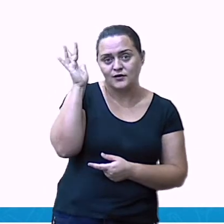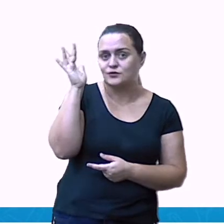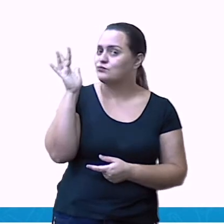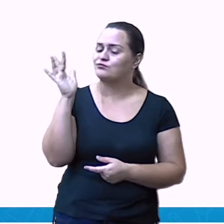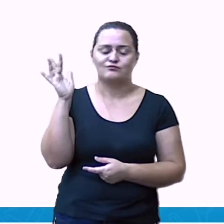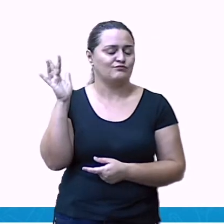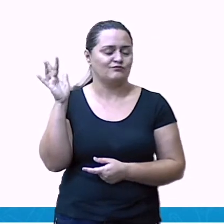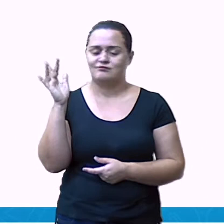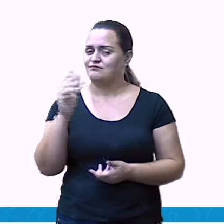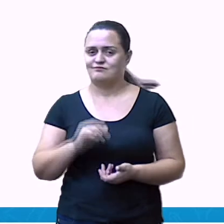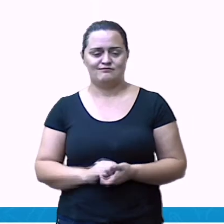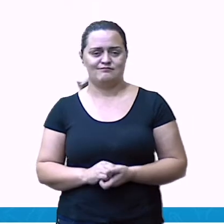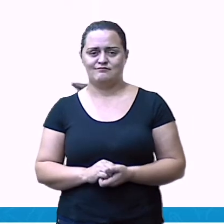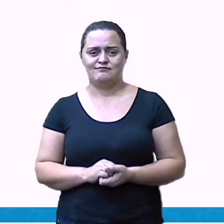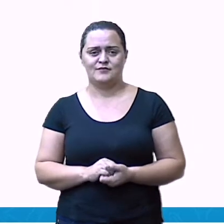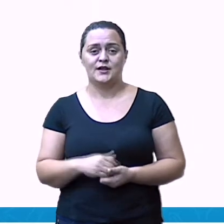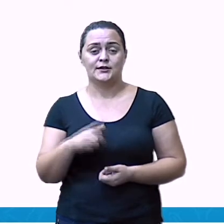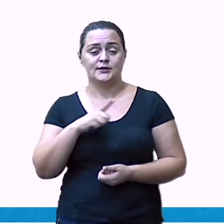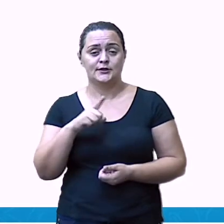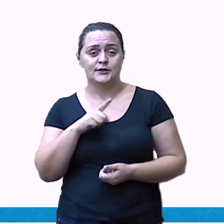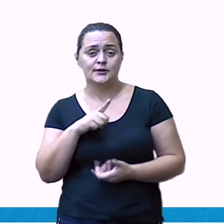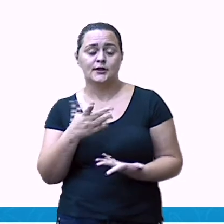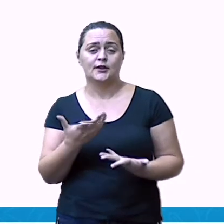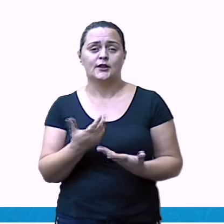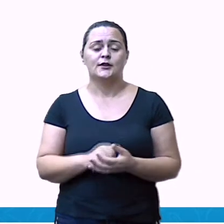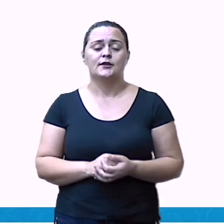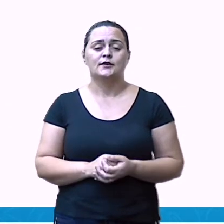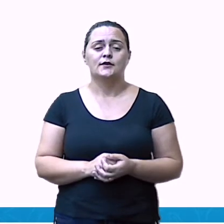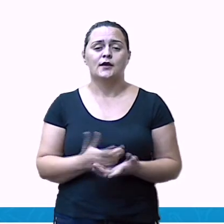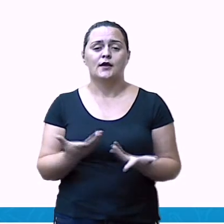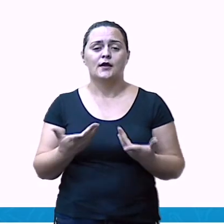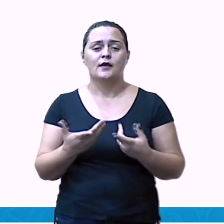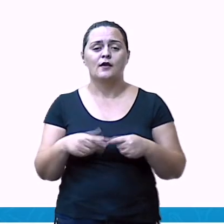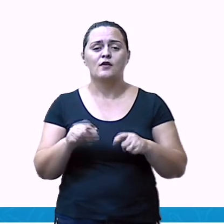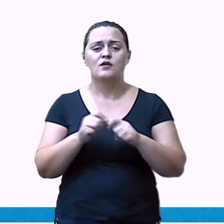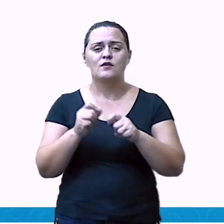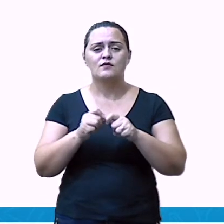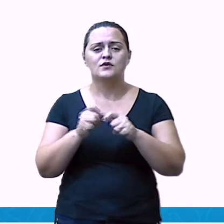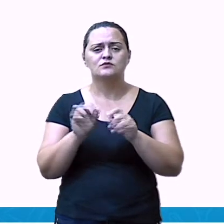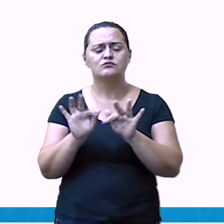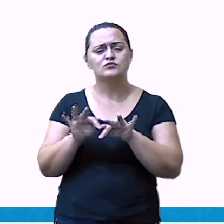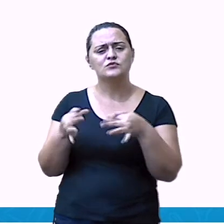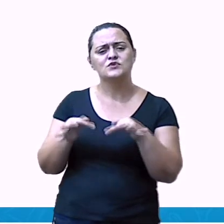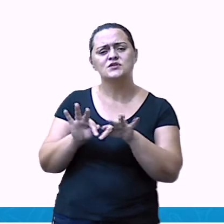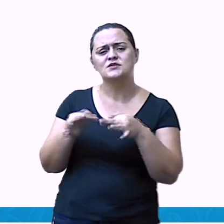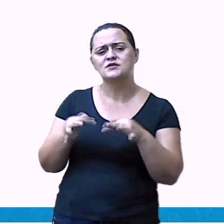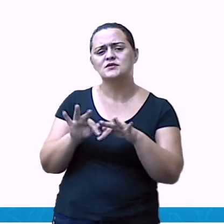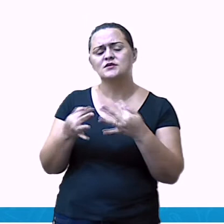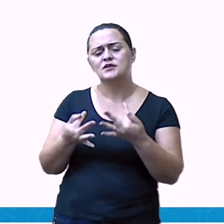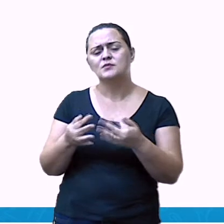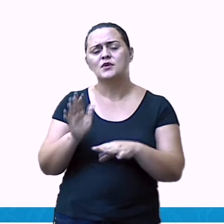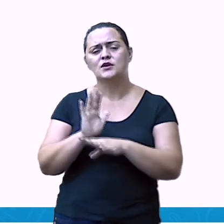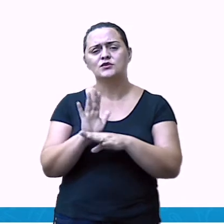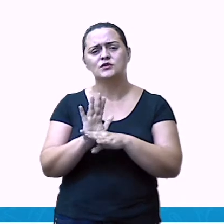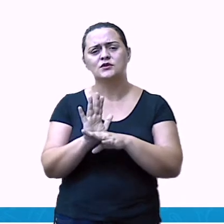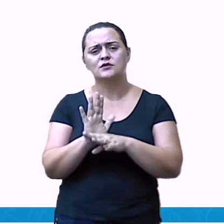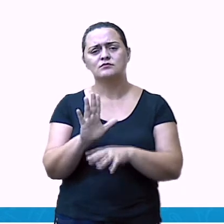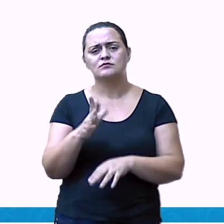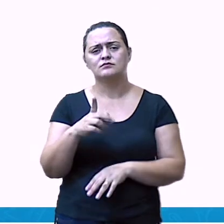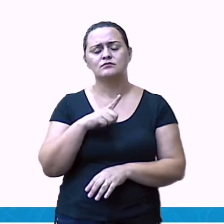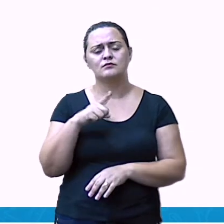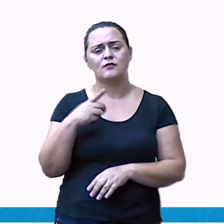atitudes simples podem ajudar você a manter o equilíbrio e ter uma vida mais